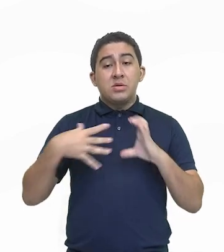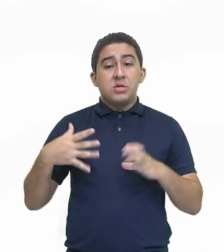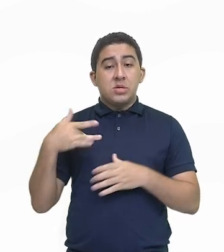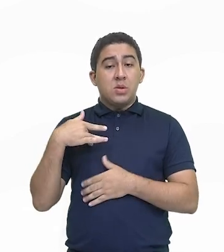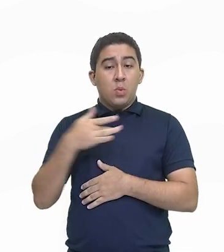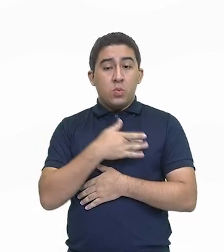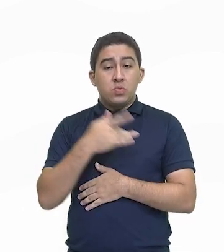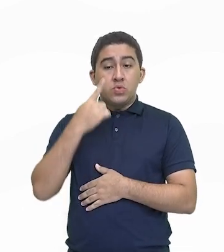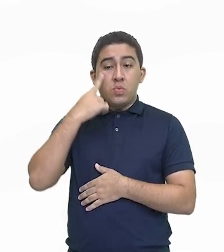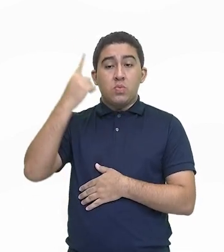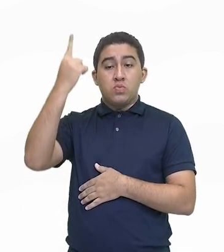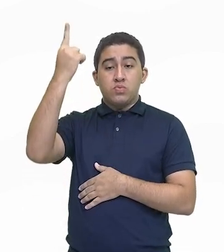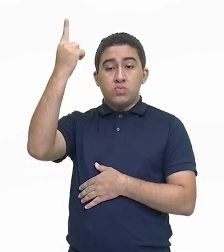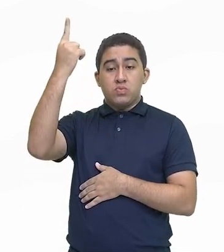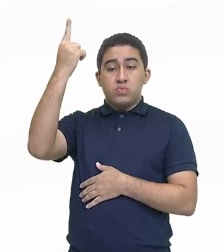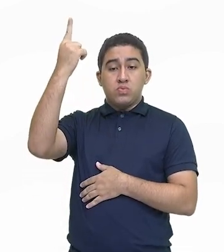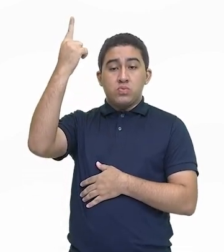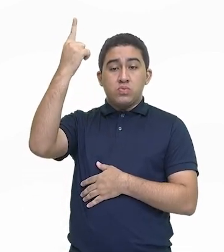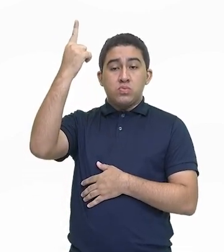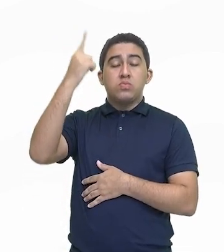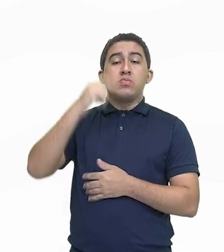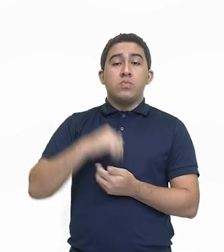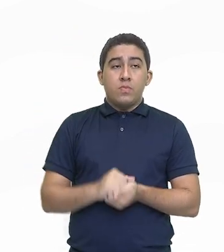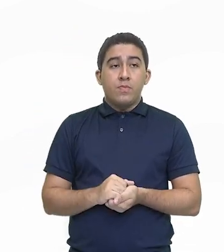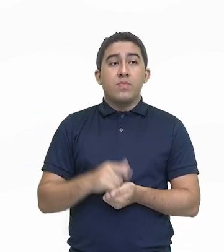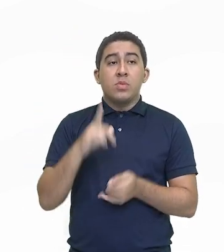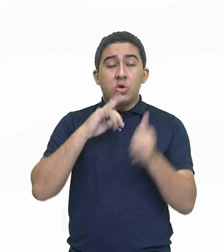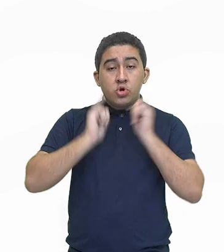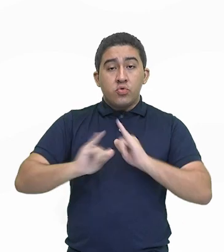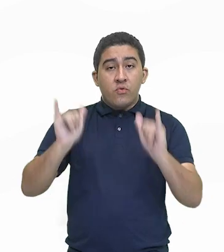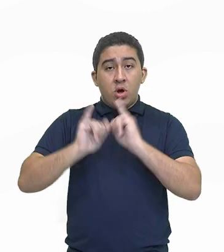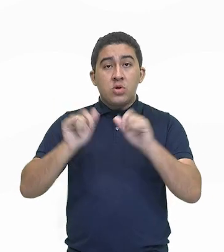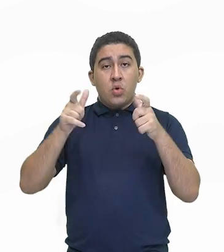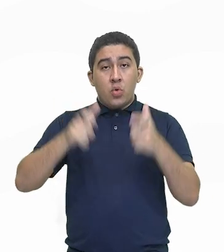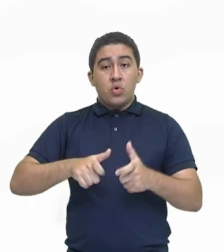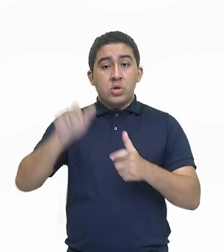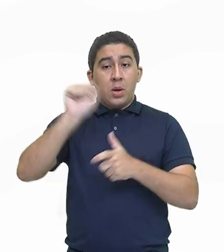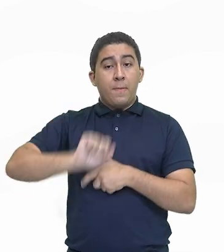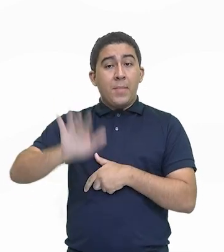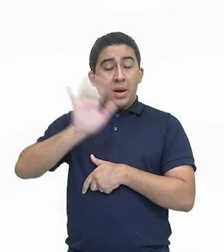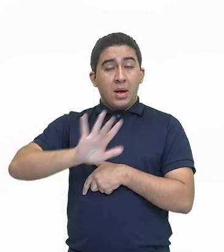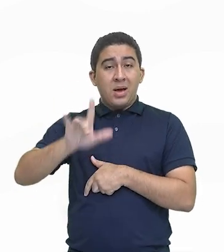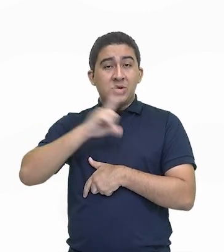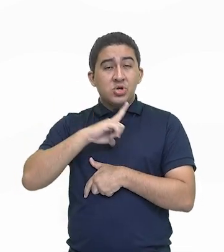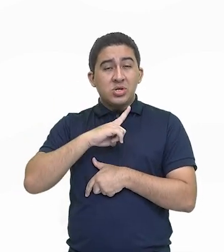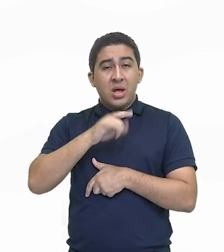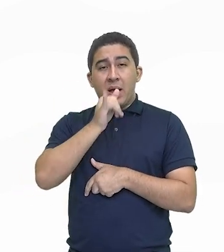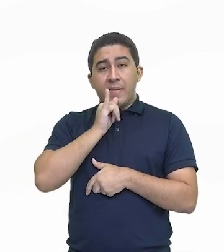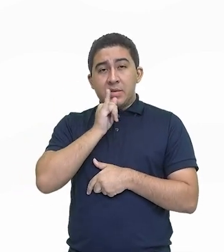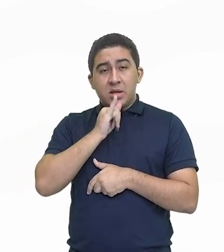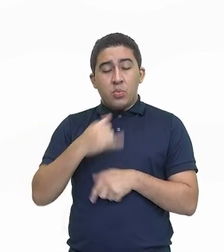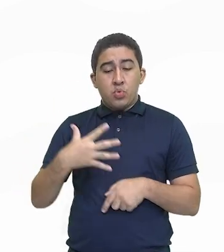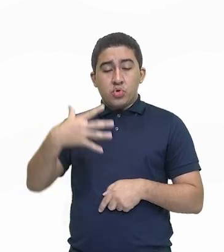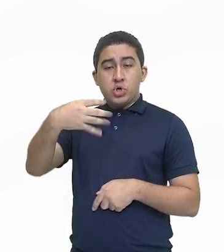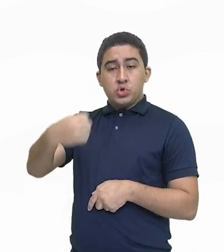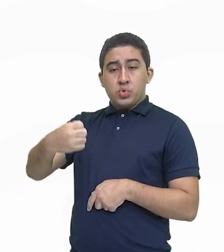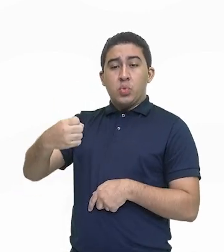saúde ali, olha, são divulgados aí na ilustração, né? Ultrassons,